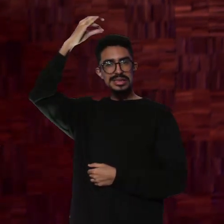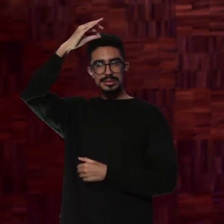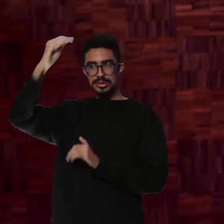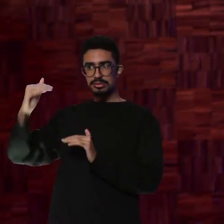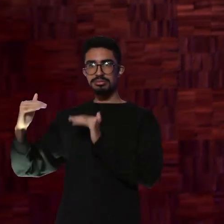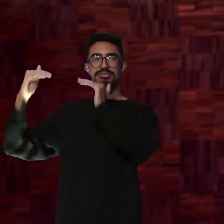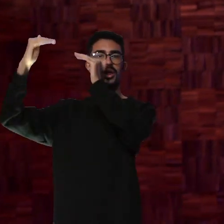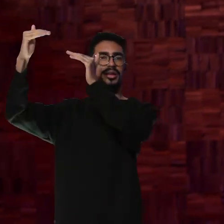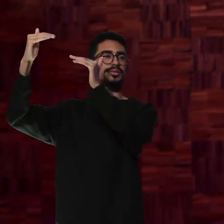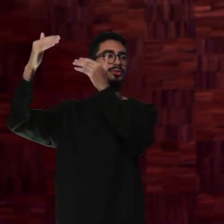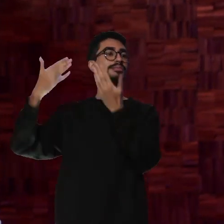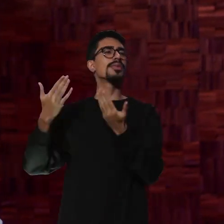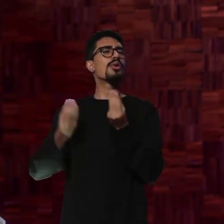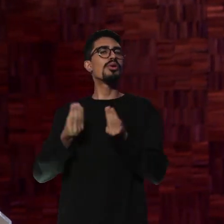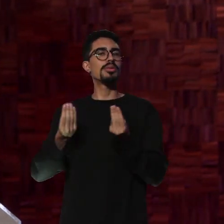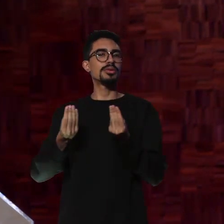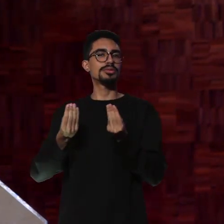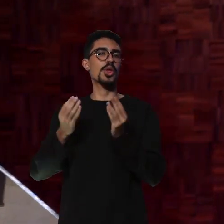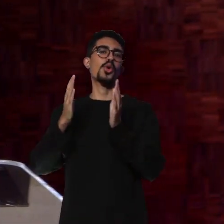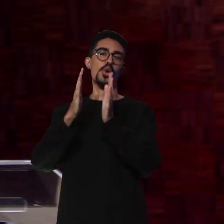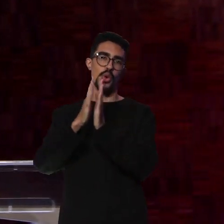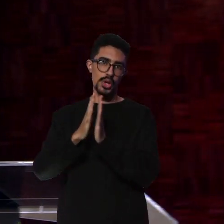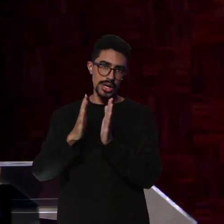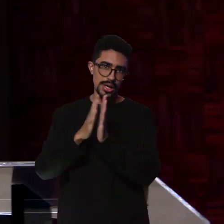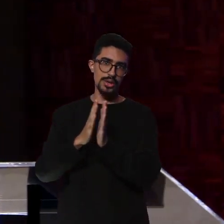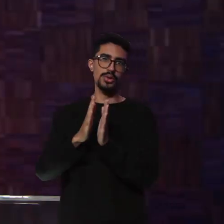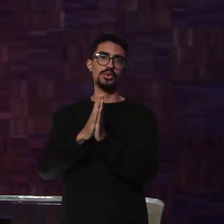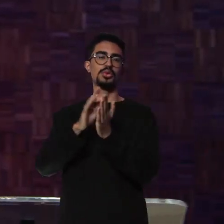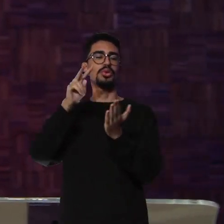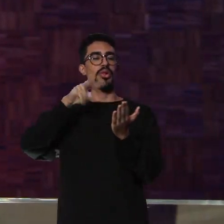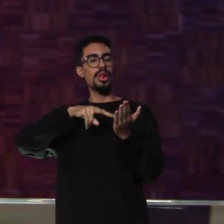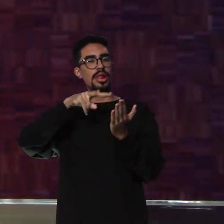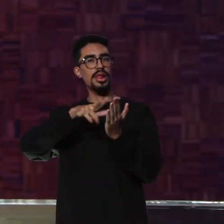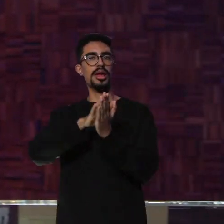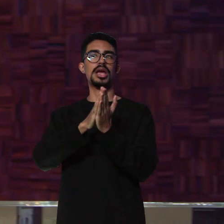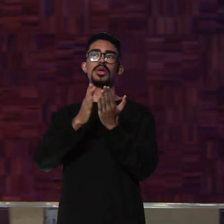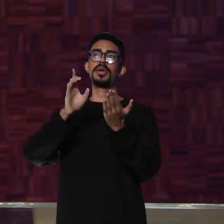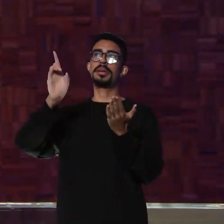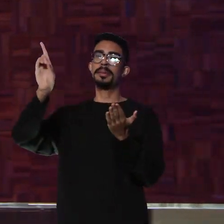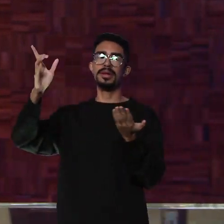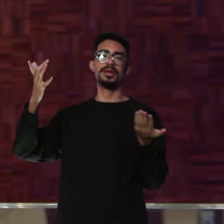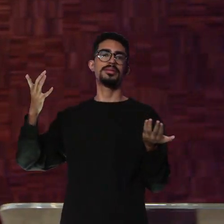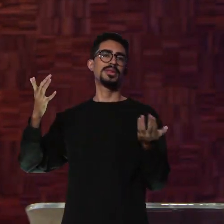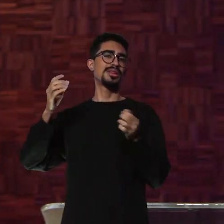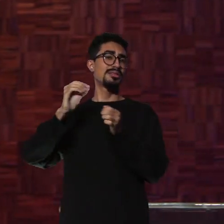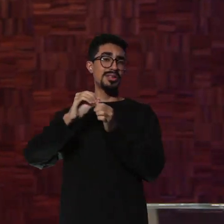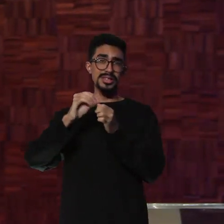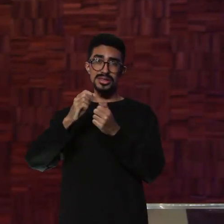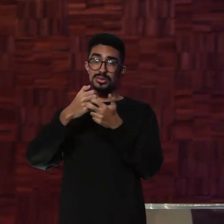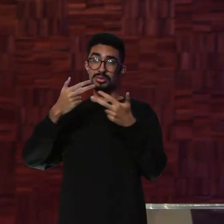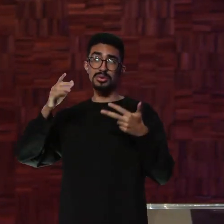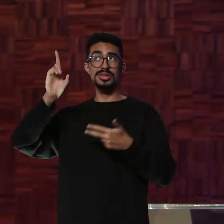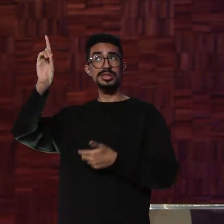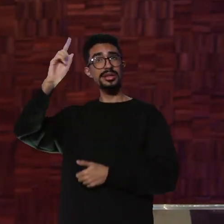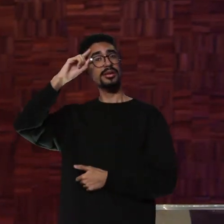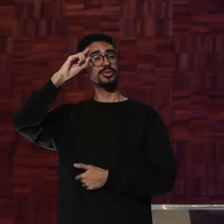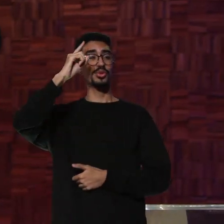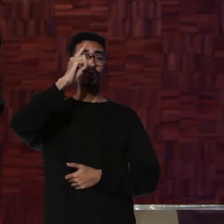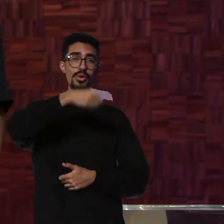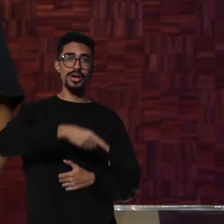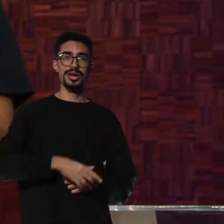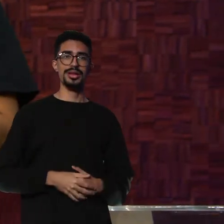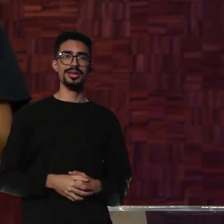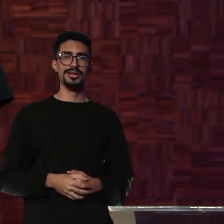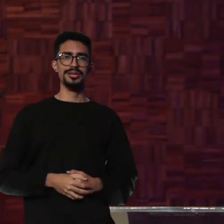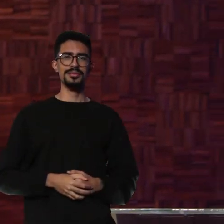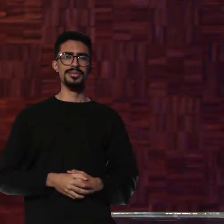E fazer tantas outras coisas que vão com relação à nossa própria vontade. Agora, se isso está desequilibrado com relação à carne mais